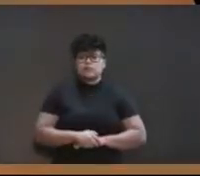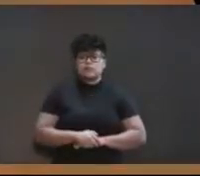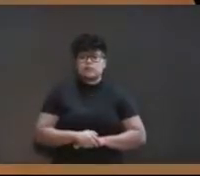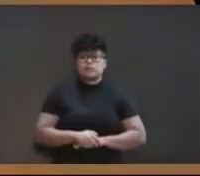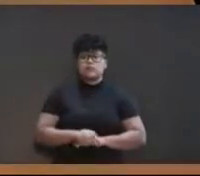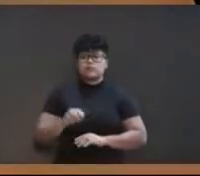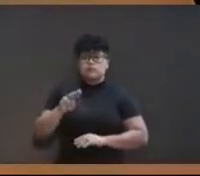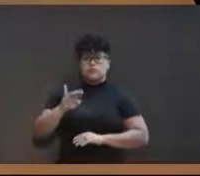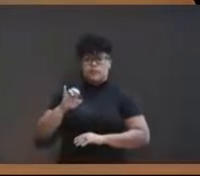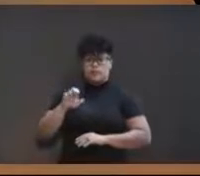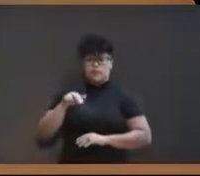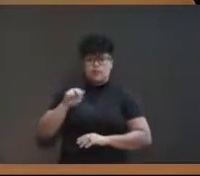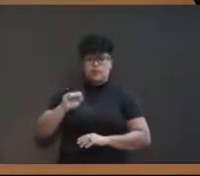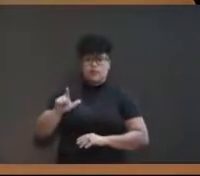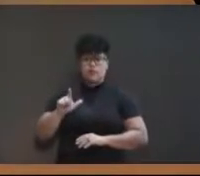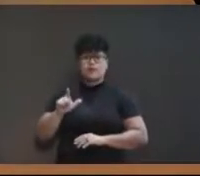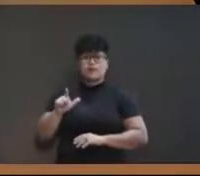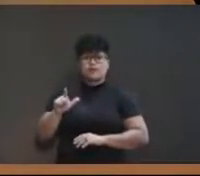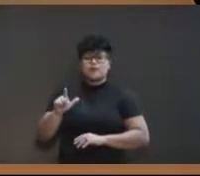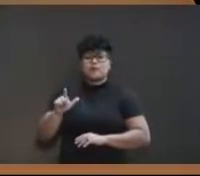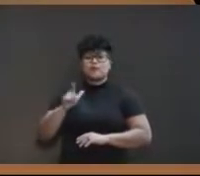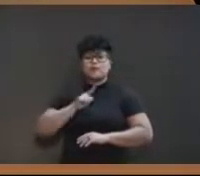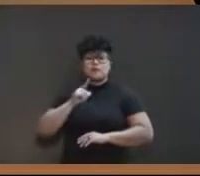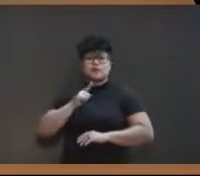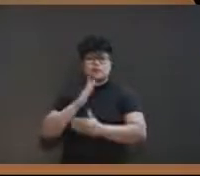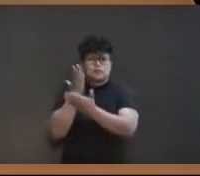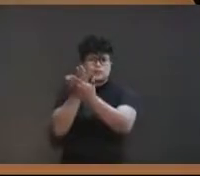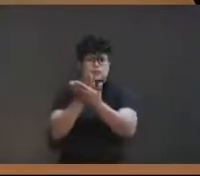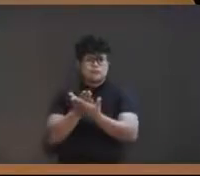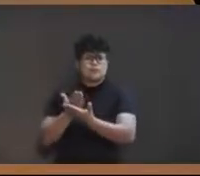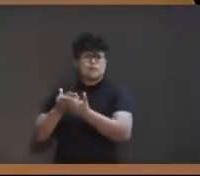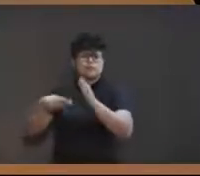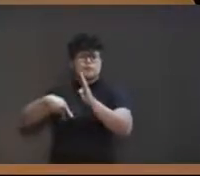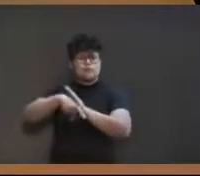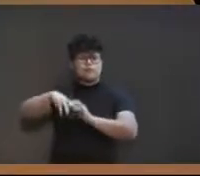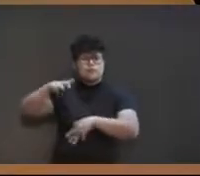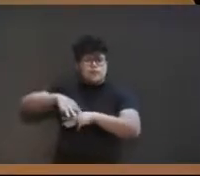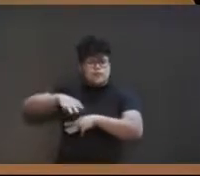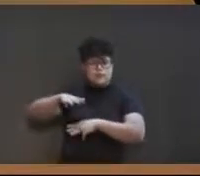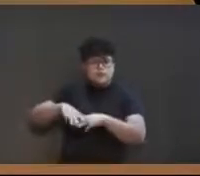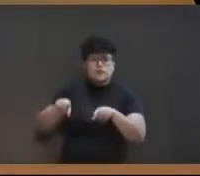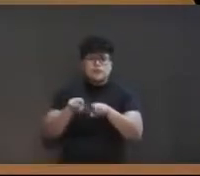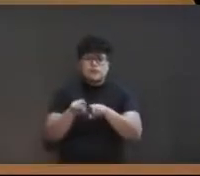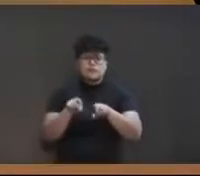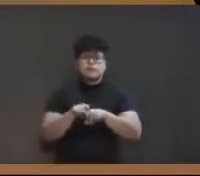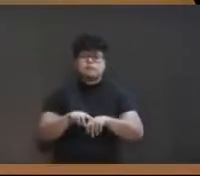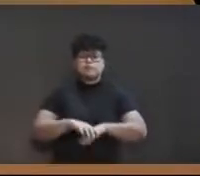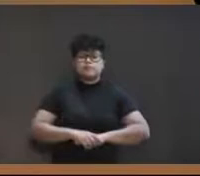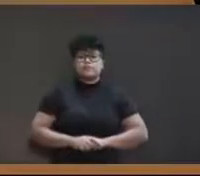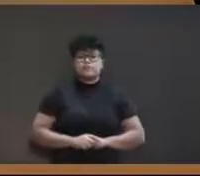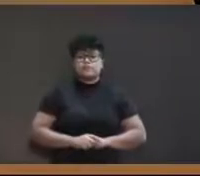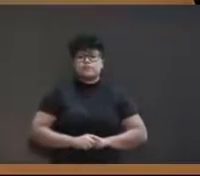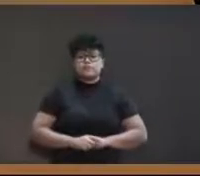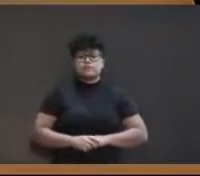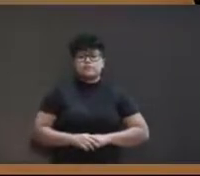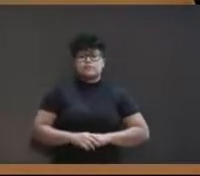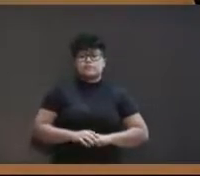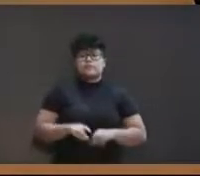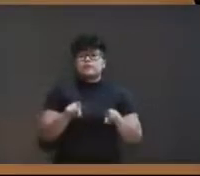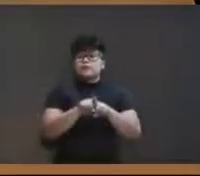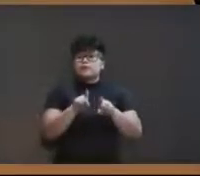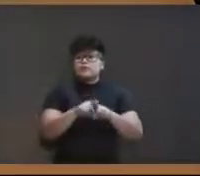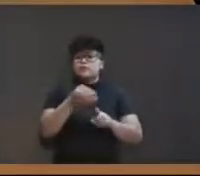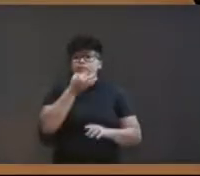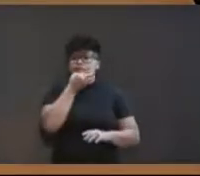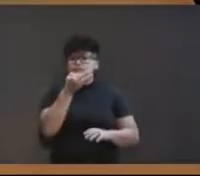muito na questão da divulgação né do dos estudos na matemática no caso da Bienal da matemática Ah e só para comentar